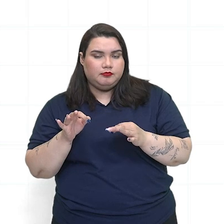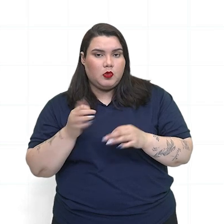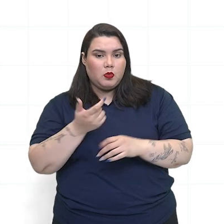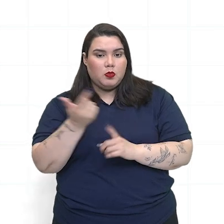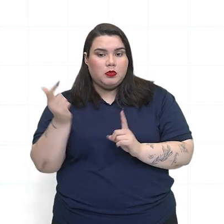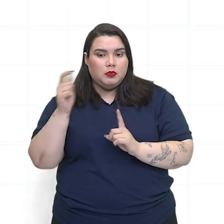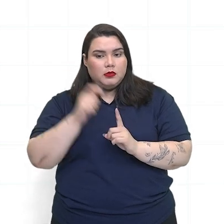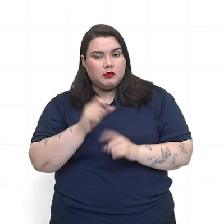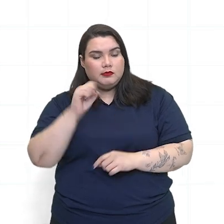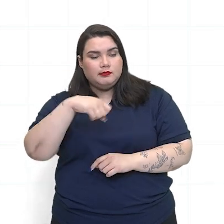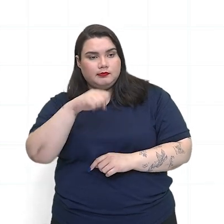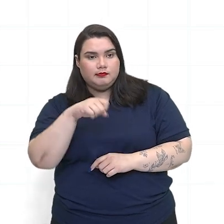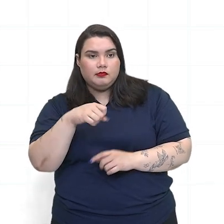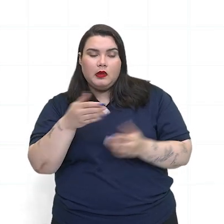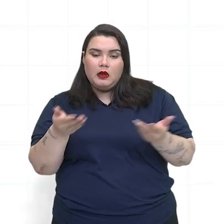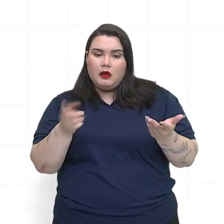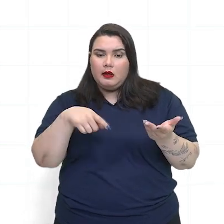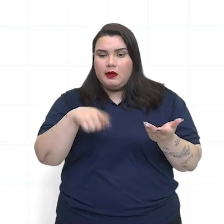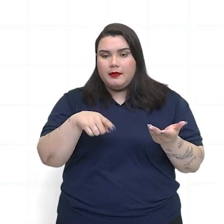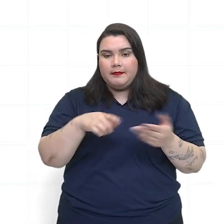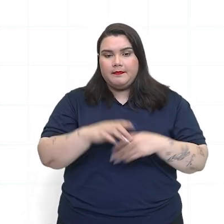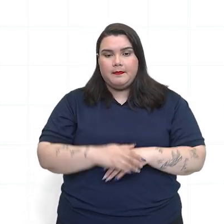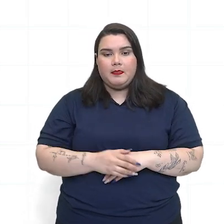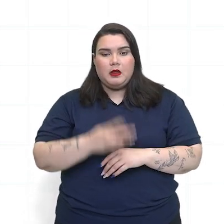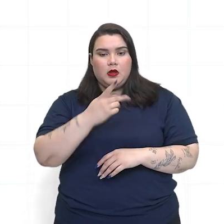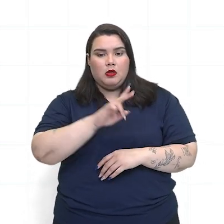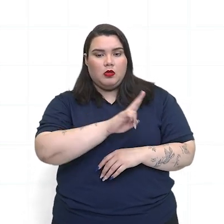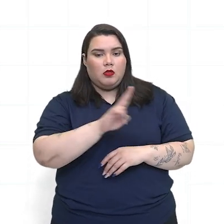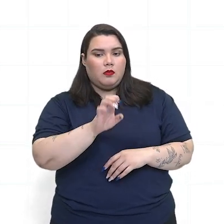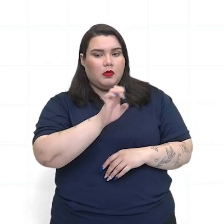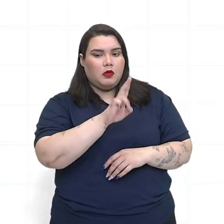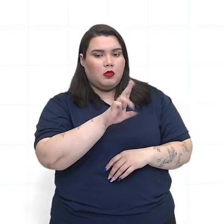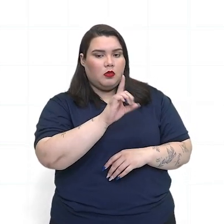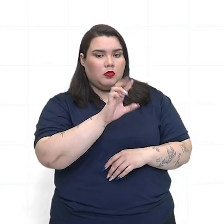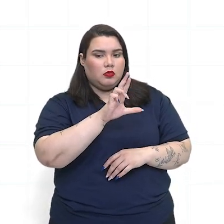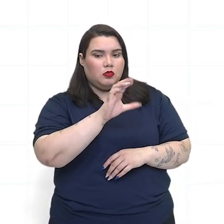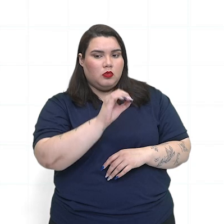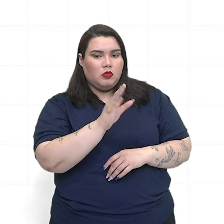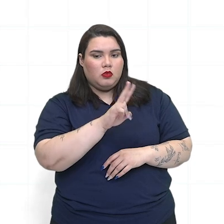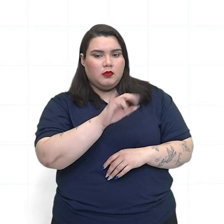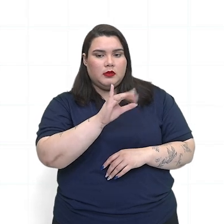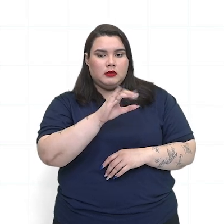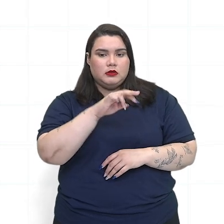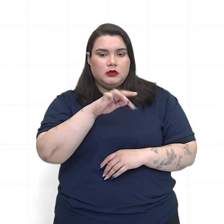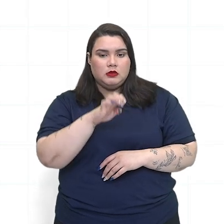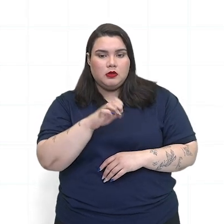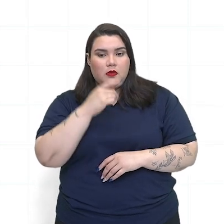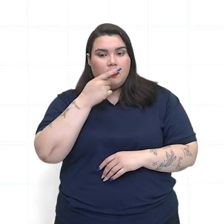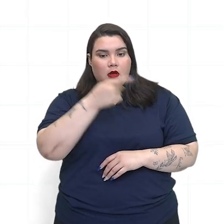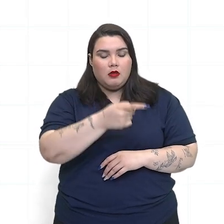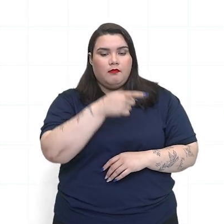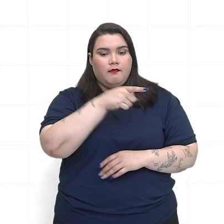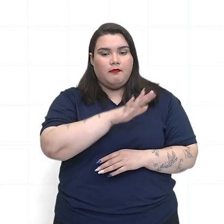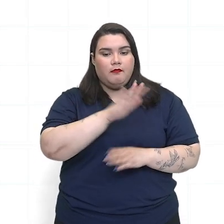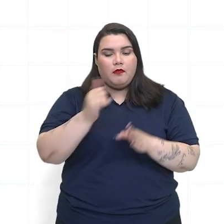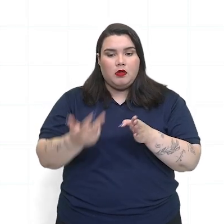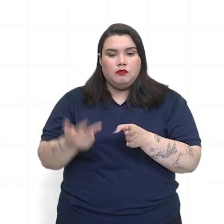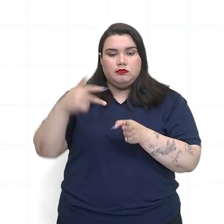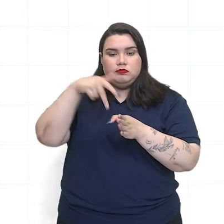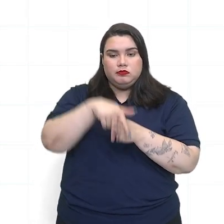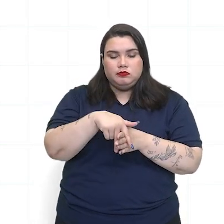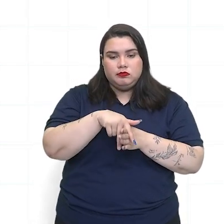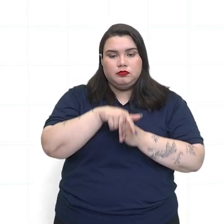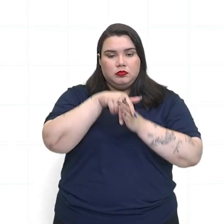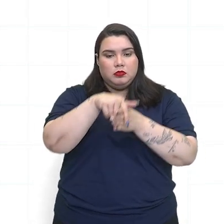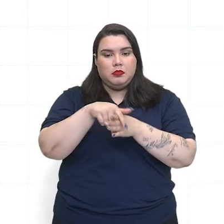outro personagem, sim, é isso mesmo. Seu Eudoro Vicente disse, Pinhão, você cele o cavalo e